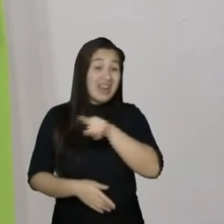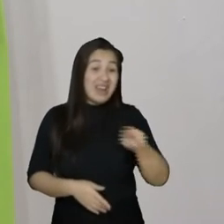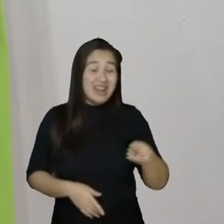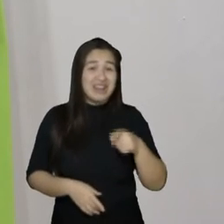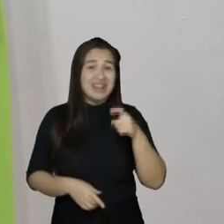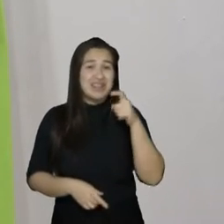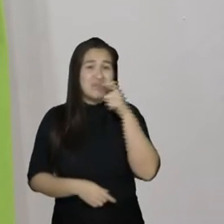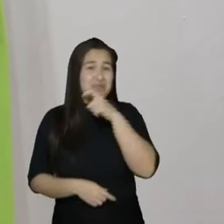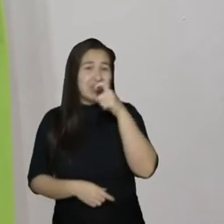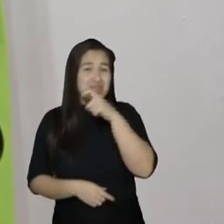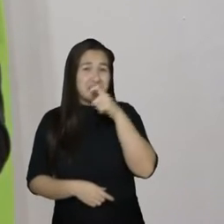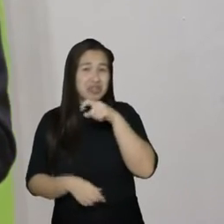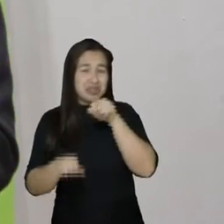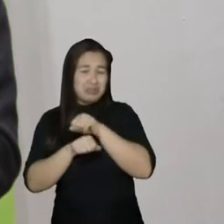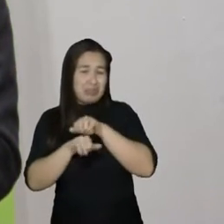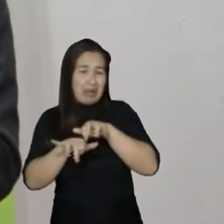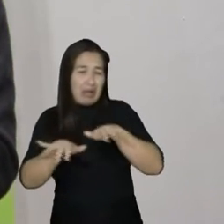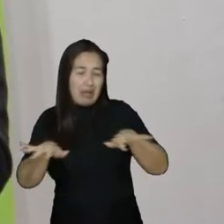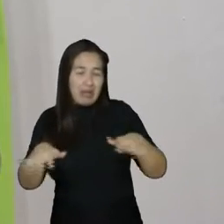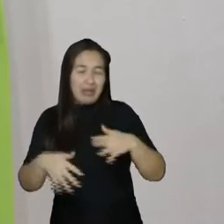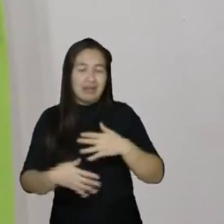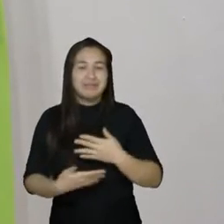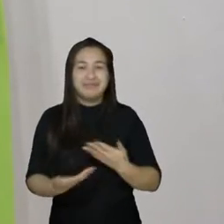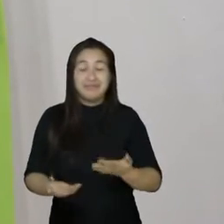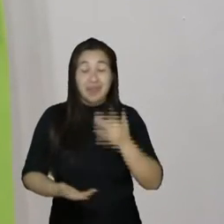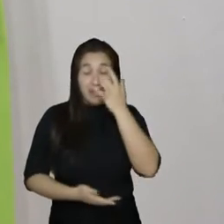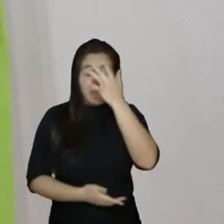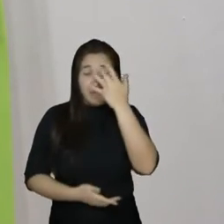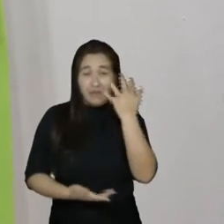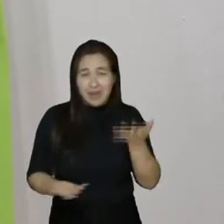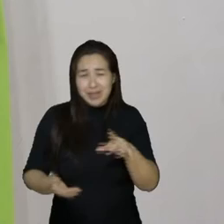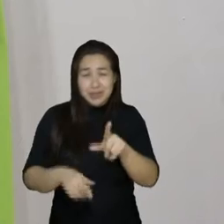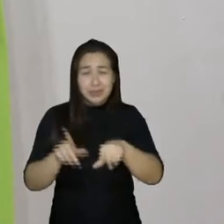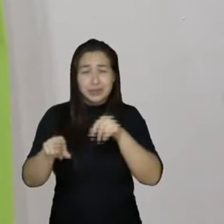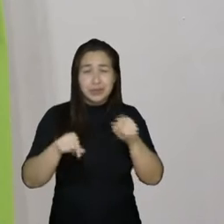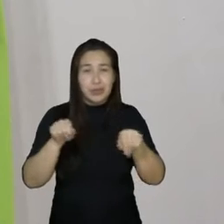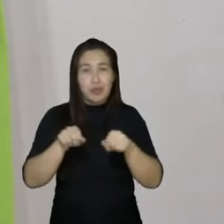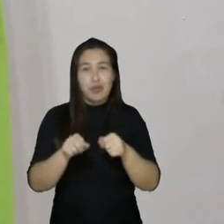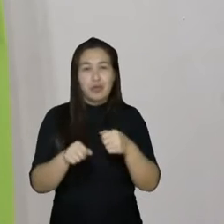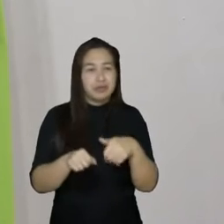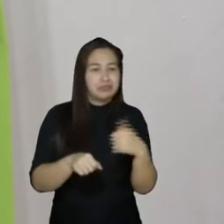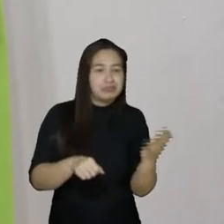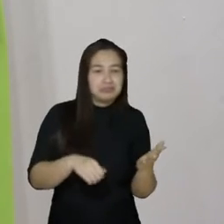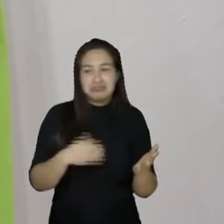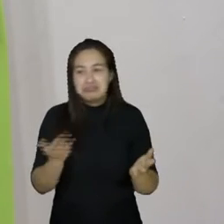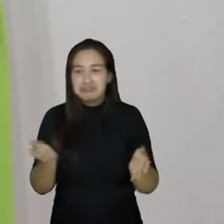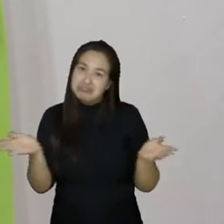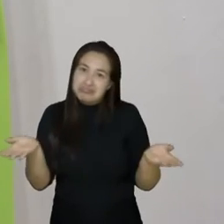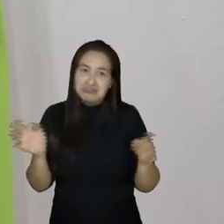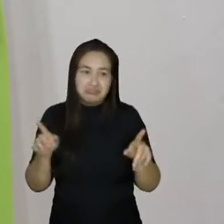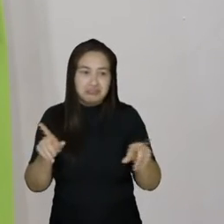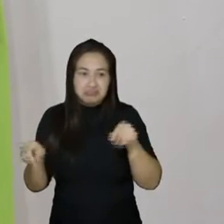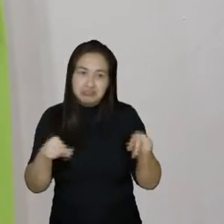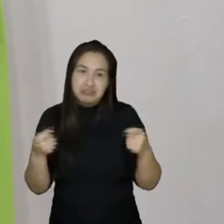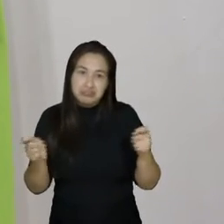contumazes. E é muito fácil tu escolher um lado. Quando alguém mente para ti, quando